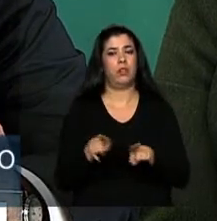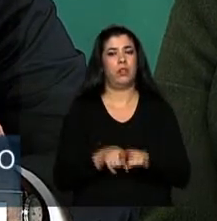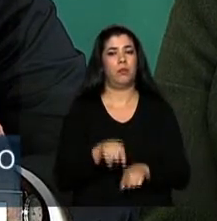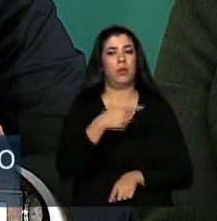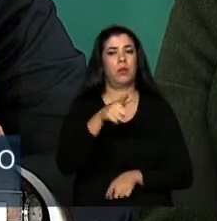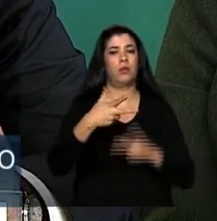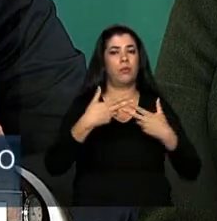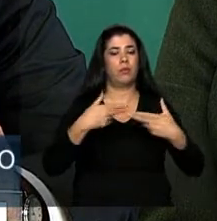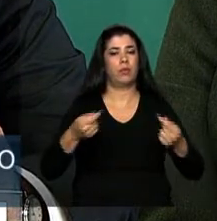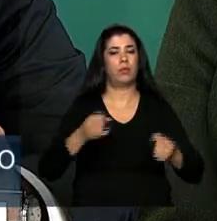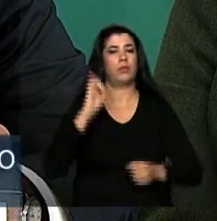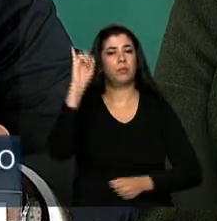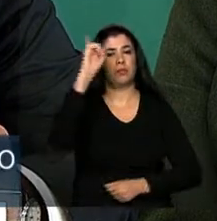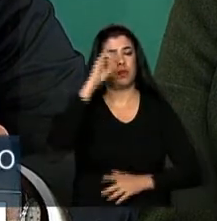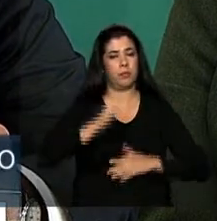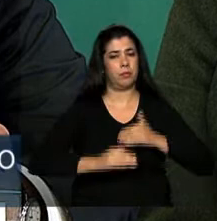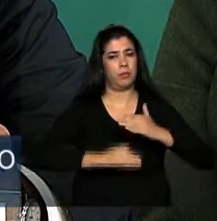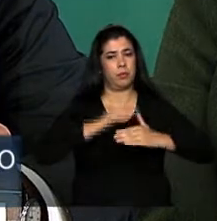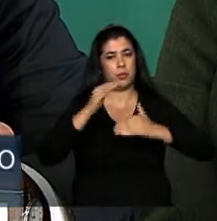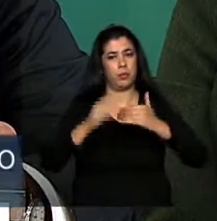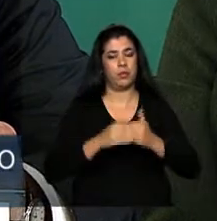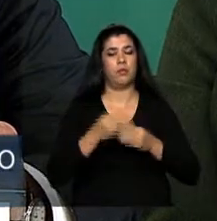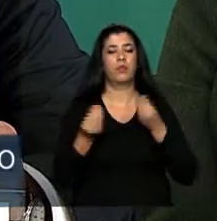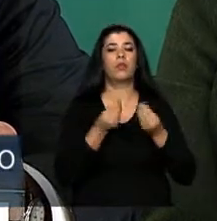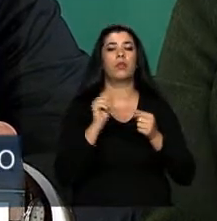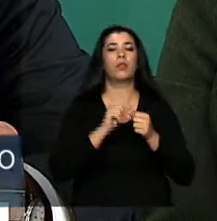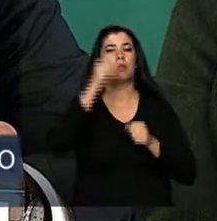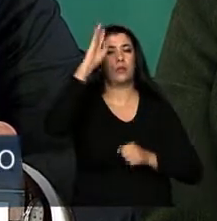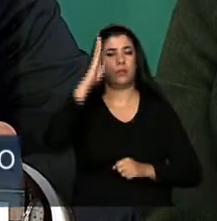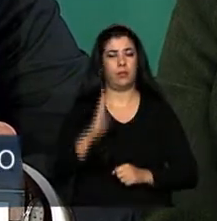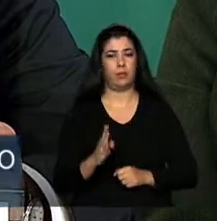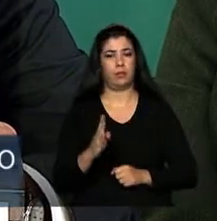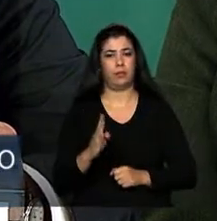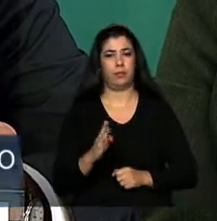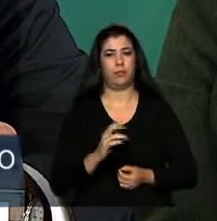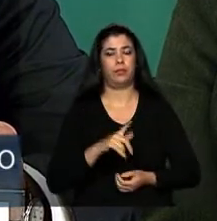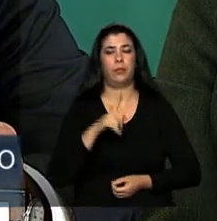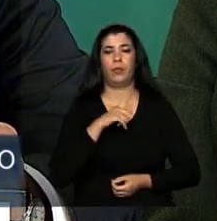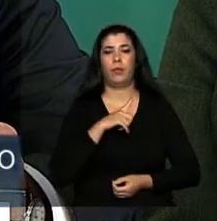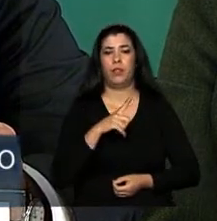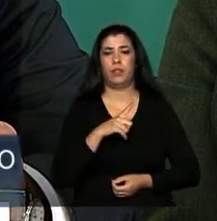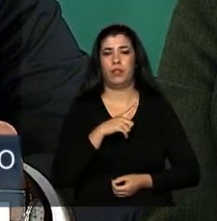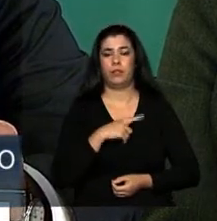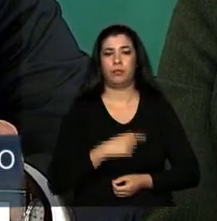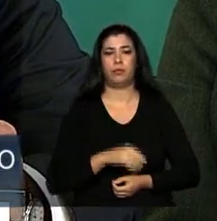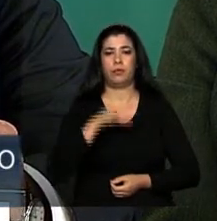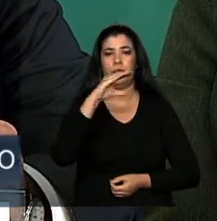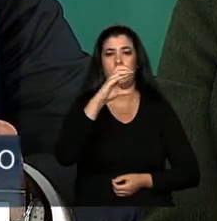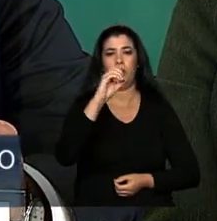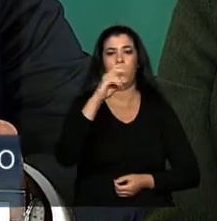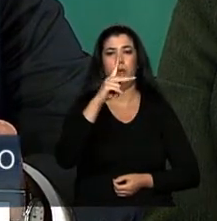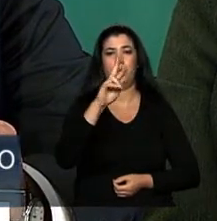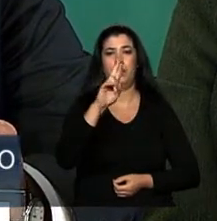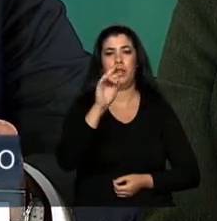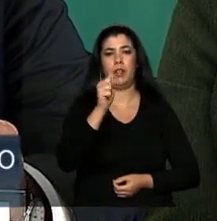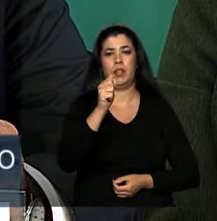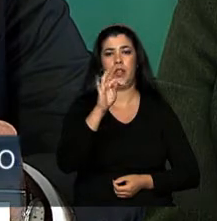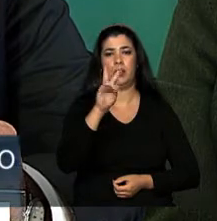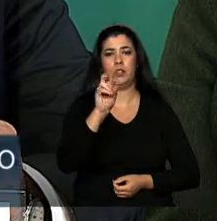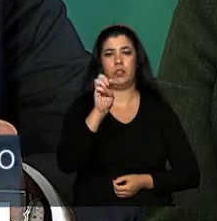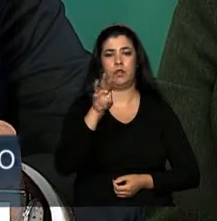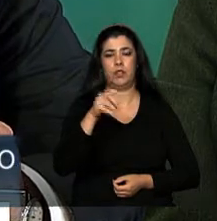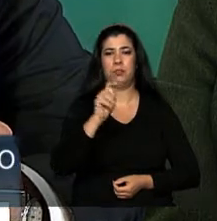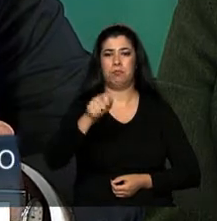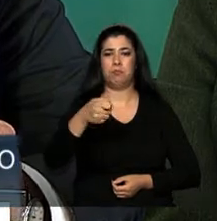o desenvolvimento da agricultura familiar no Brasil. A questão do cooperativismo, a